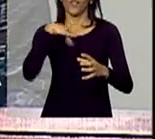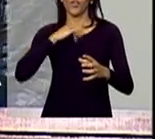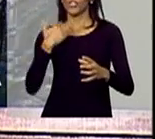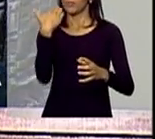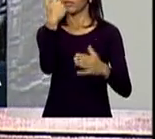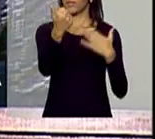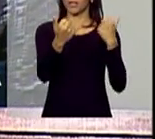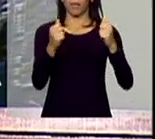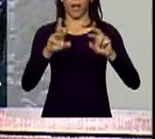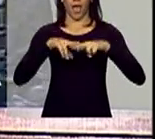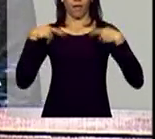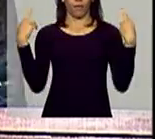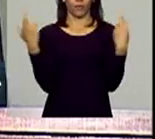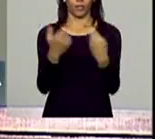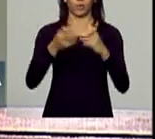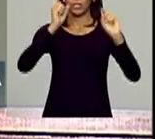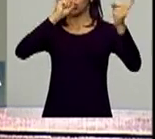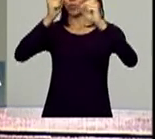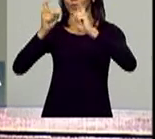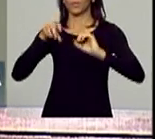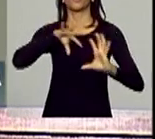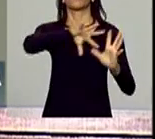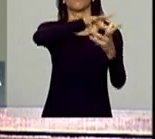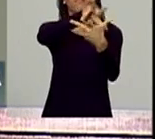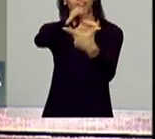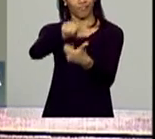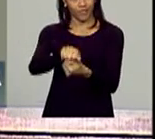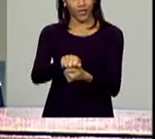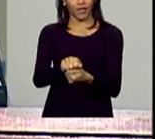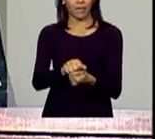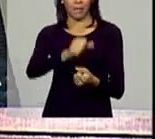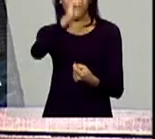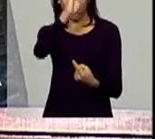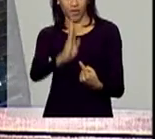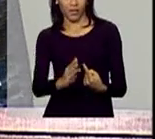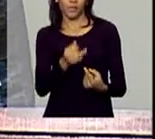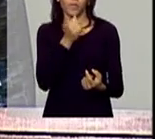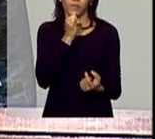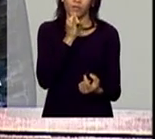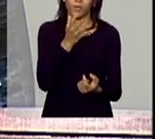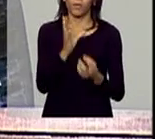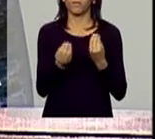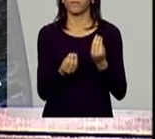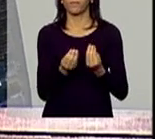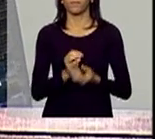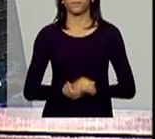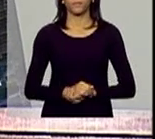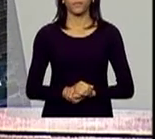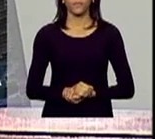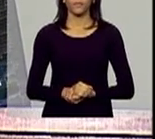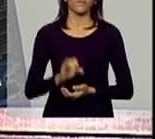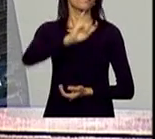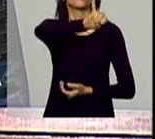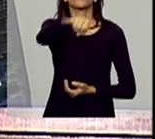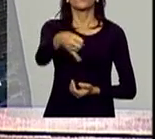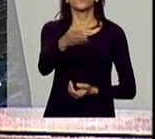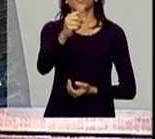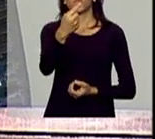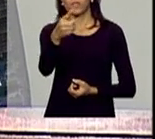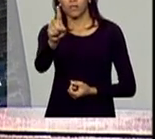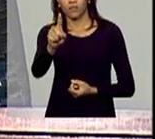grandes debates e decisões internacionais. Brasileiros como José